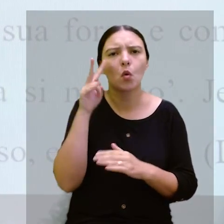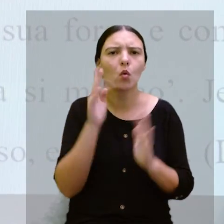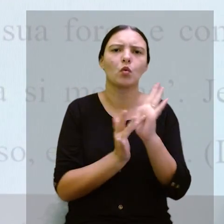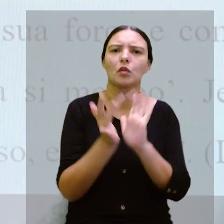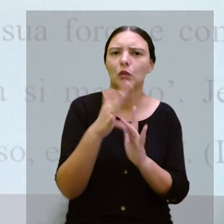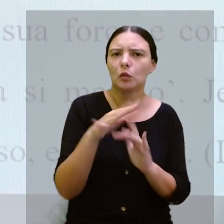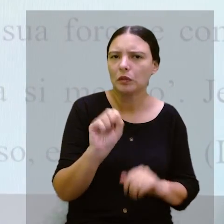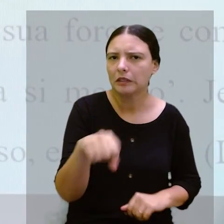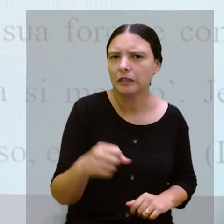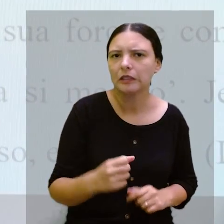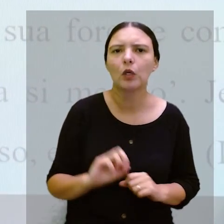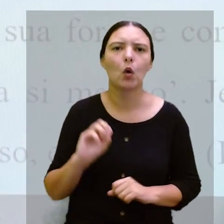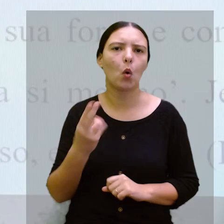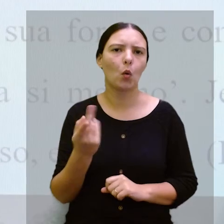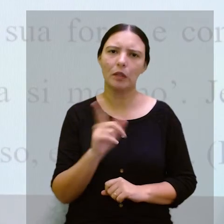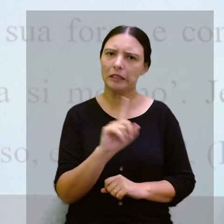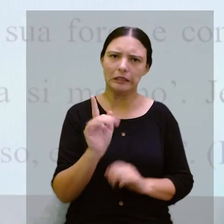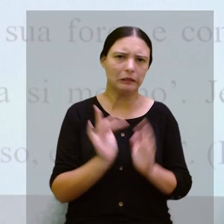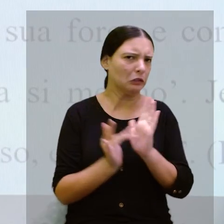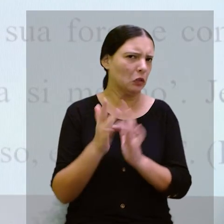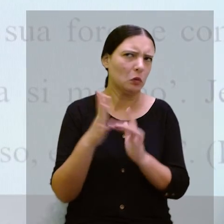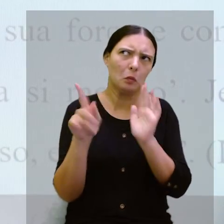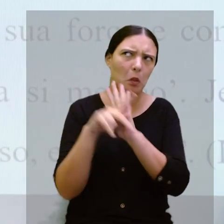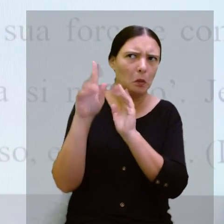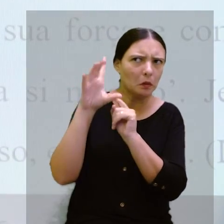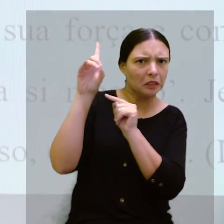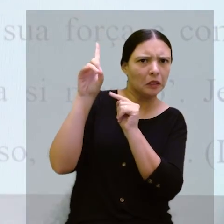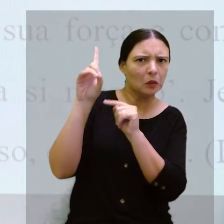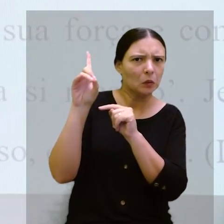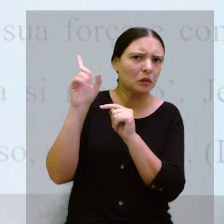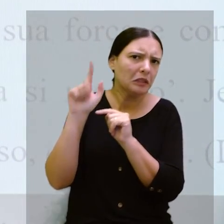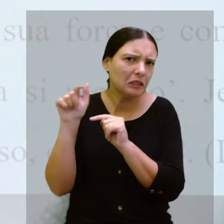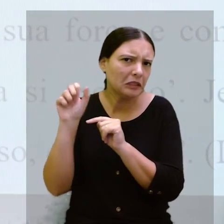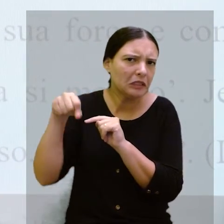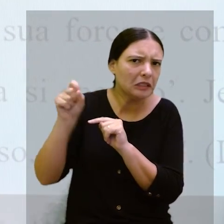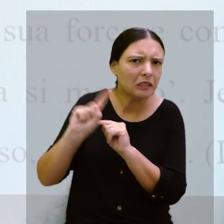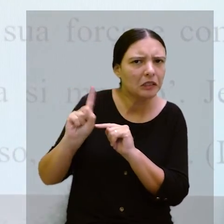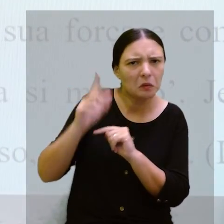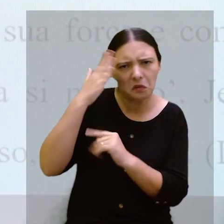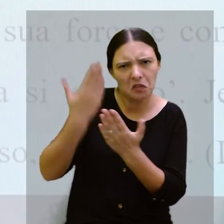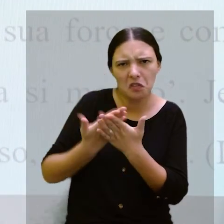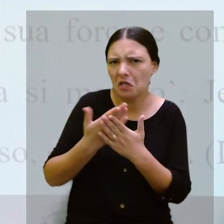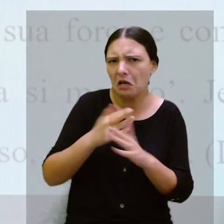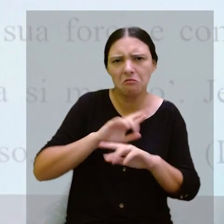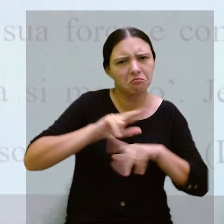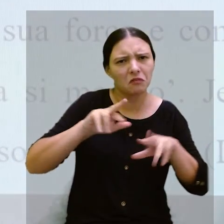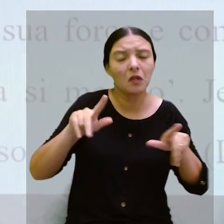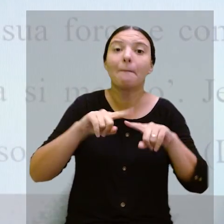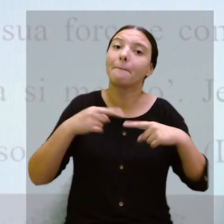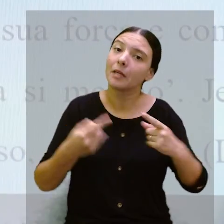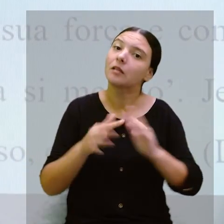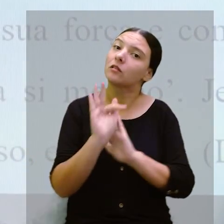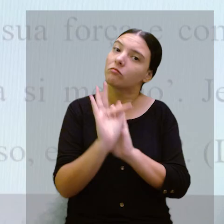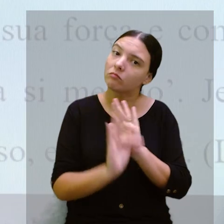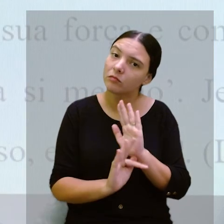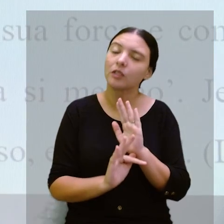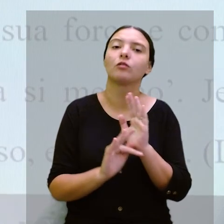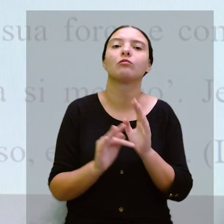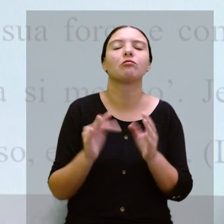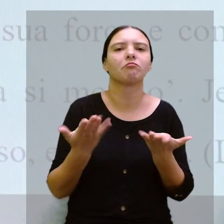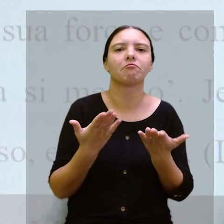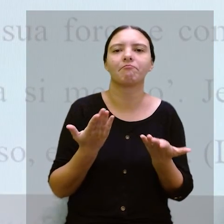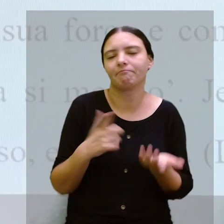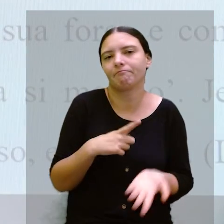Jesus, você pode acreditar ou não que ele é Deus, você pode acreditar em diversas coisas, mas há um texto sendo tramado.